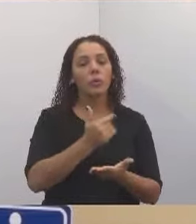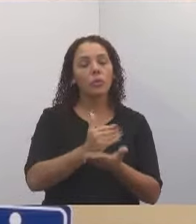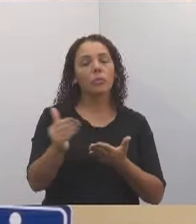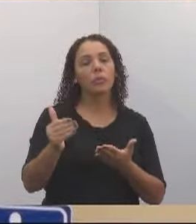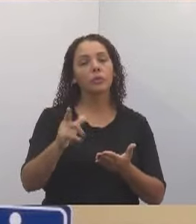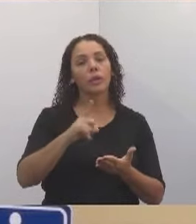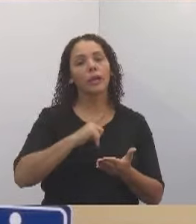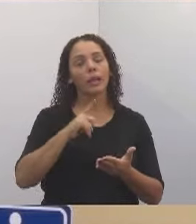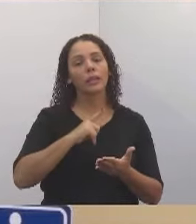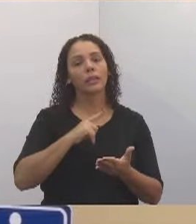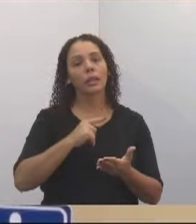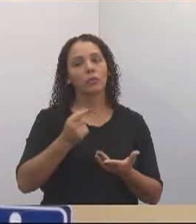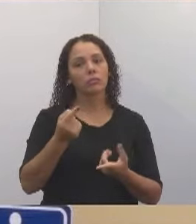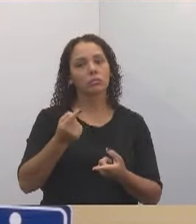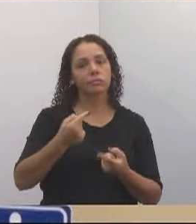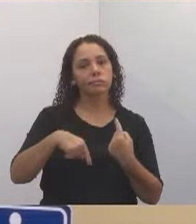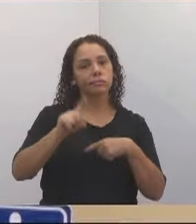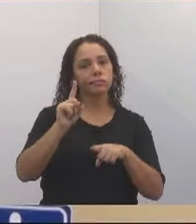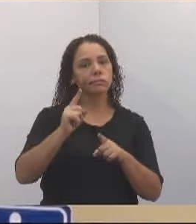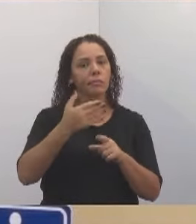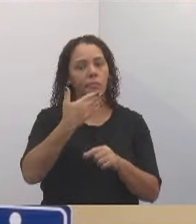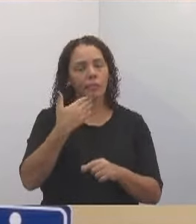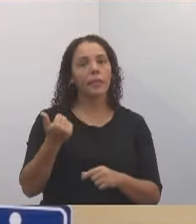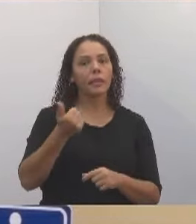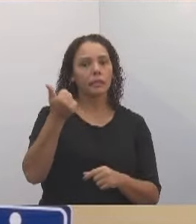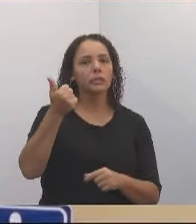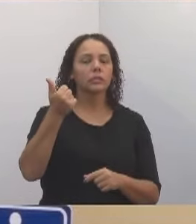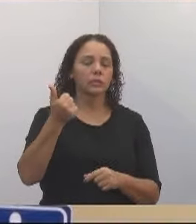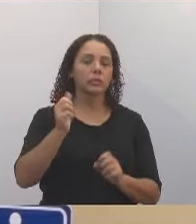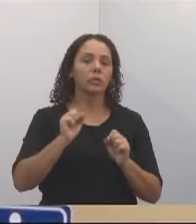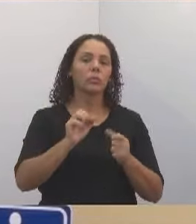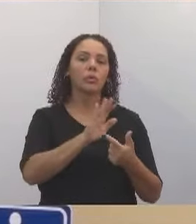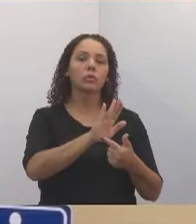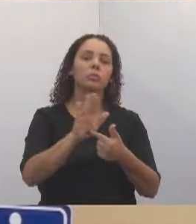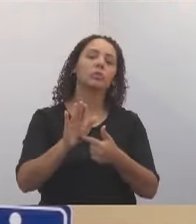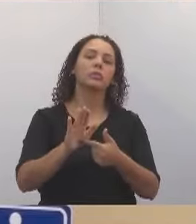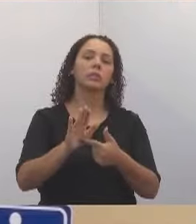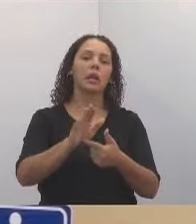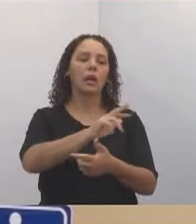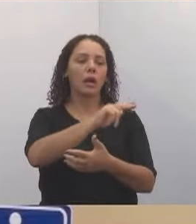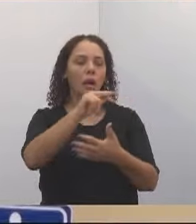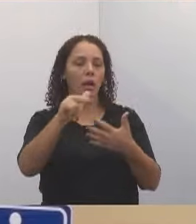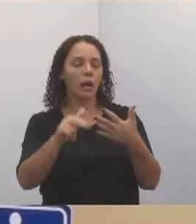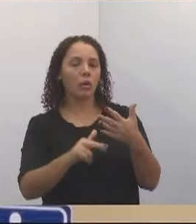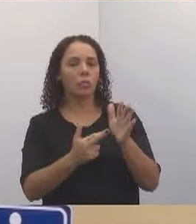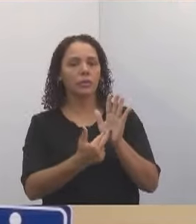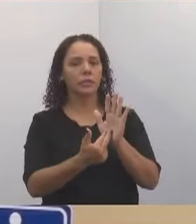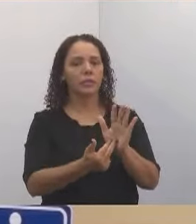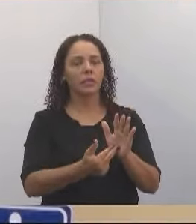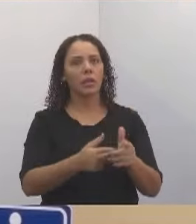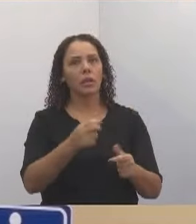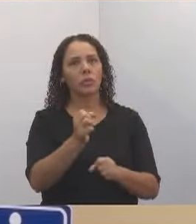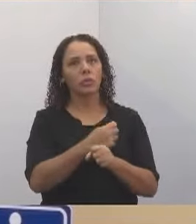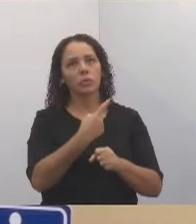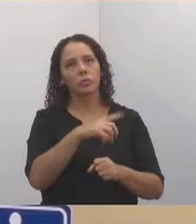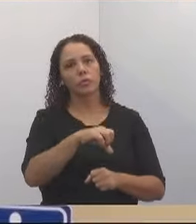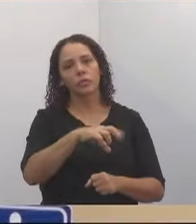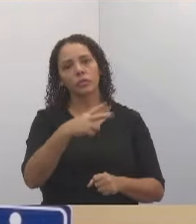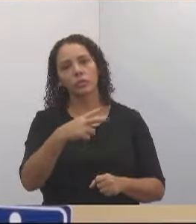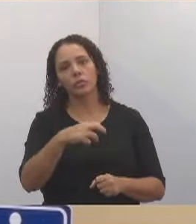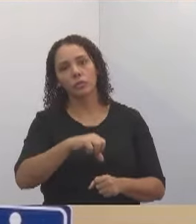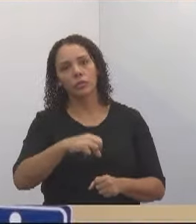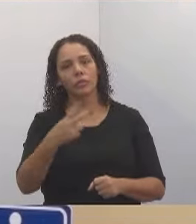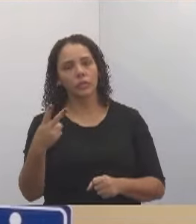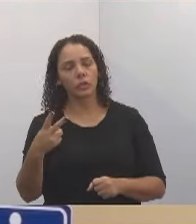ter um progresso. Eu posso citar aqui algumas referências, né? Em 1992,